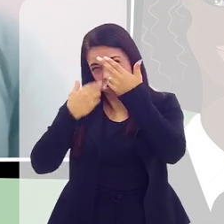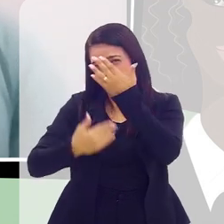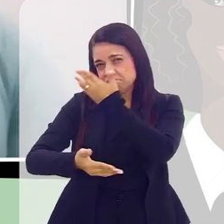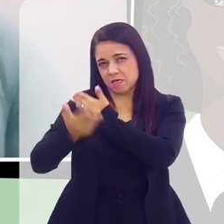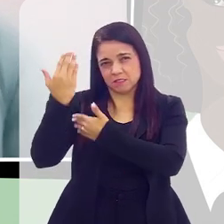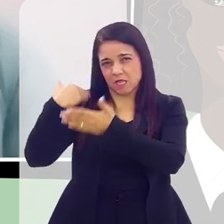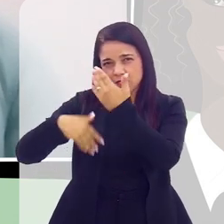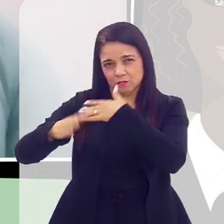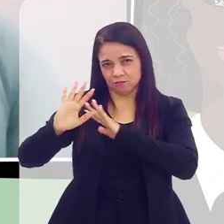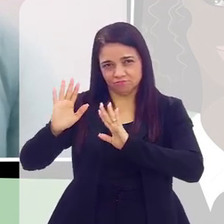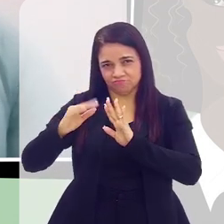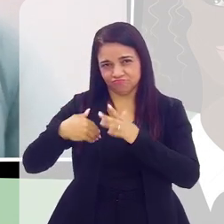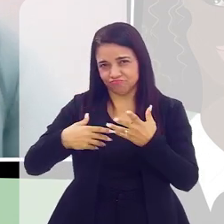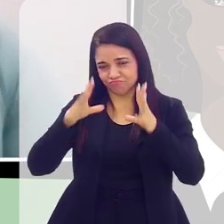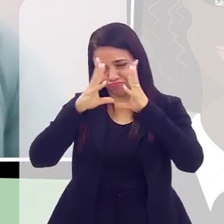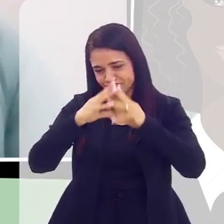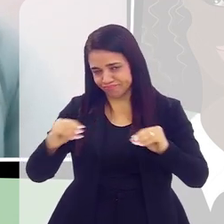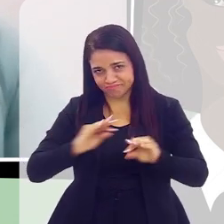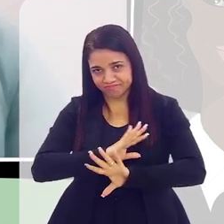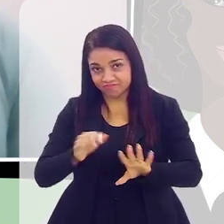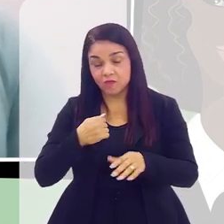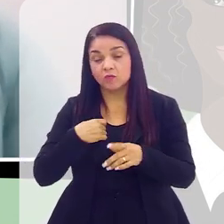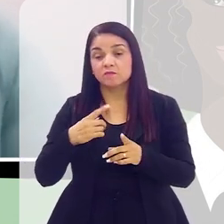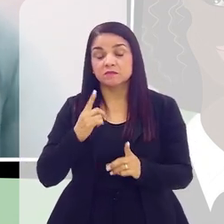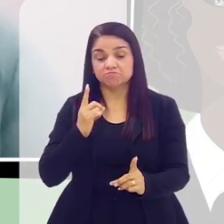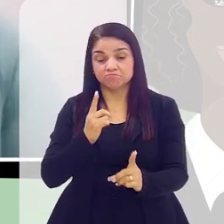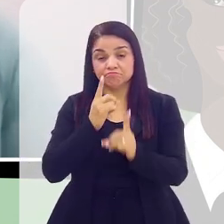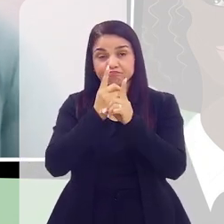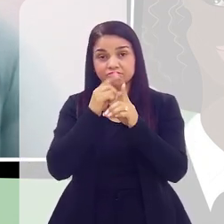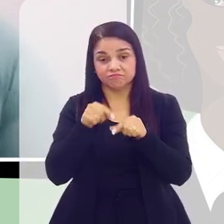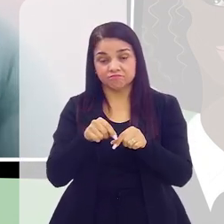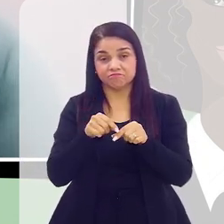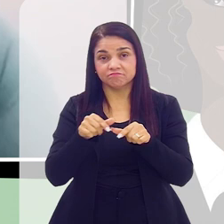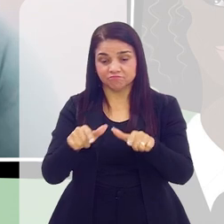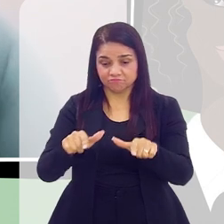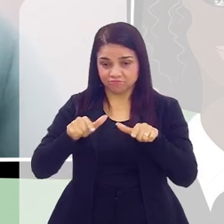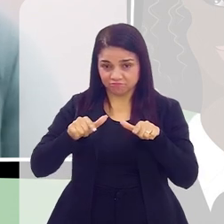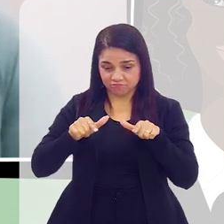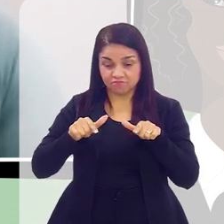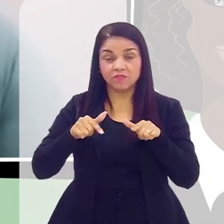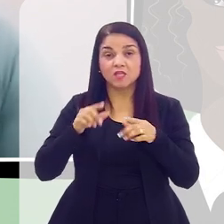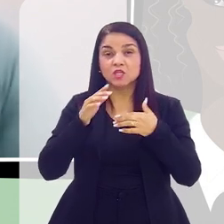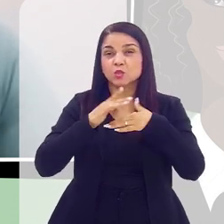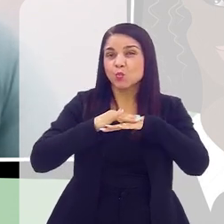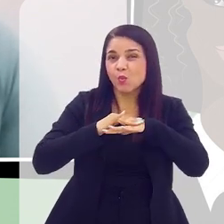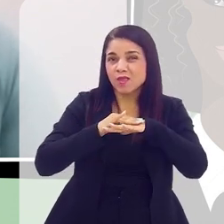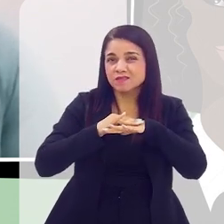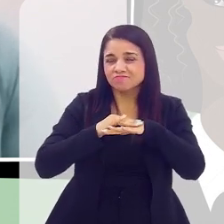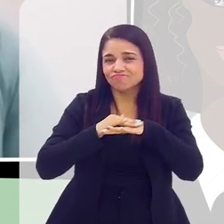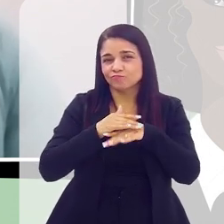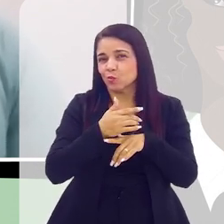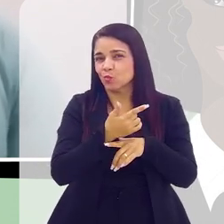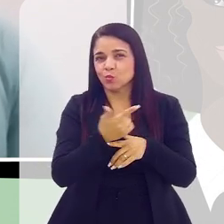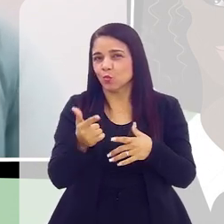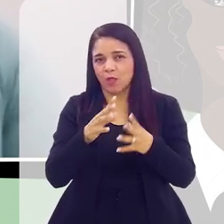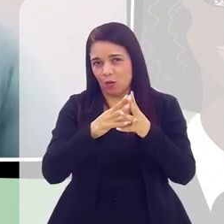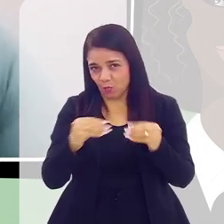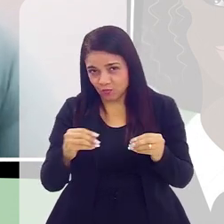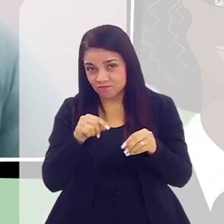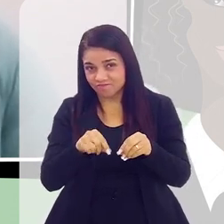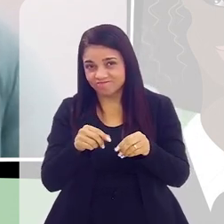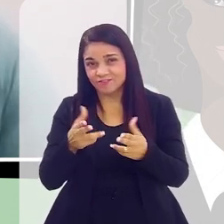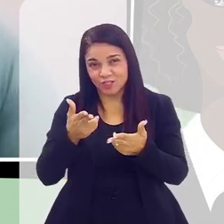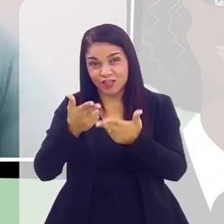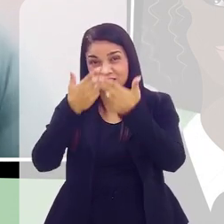traumas do passado. Até porque quando você recebe um diagnóstico de uma doença que você não vai ter a possibilidade de curar, já é um